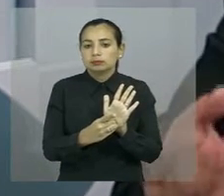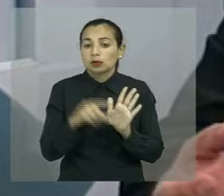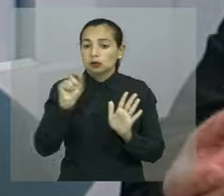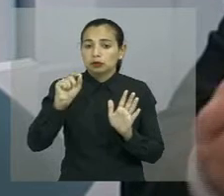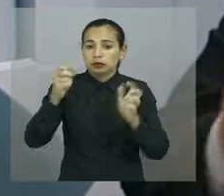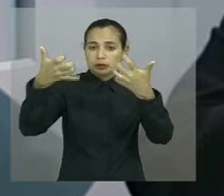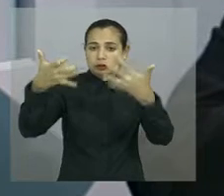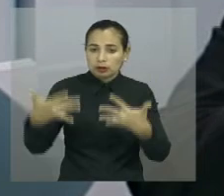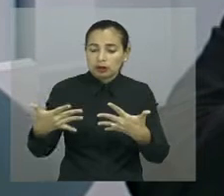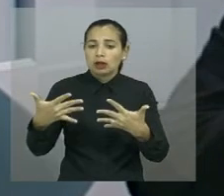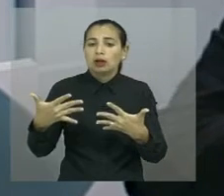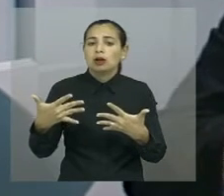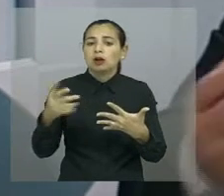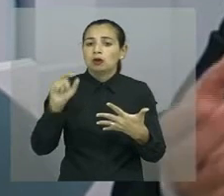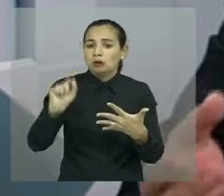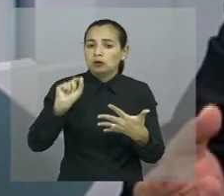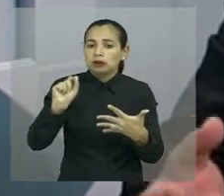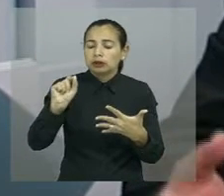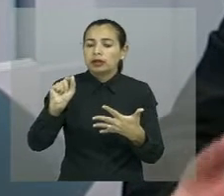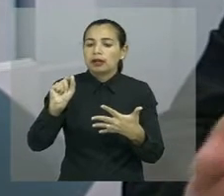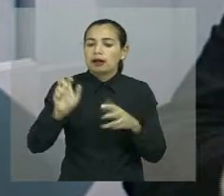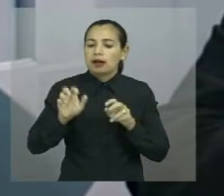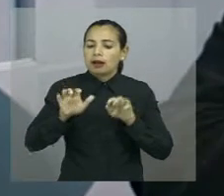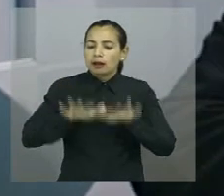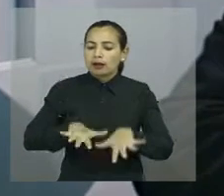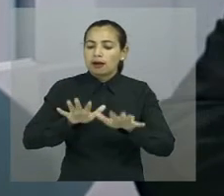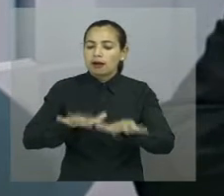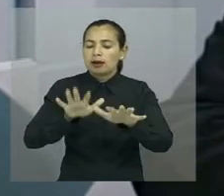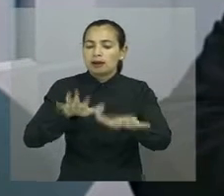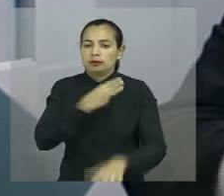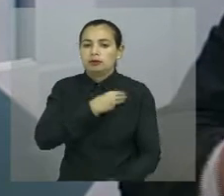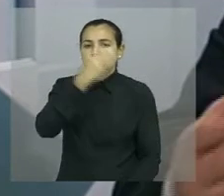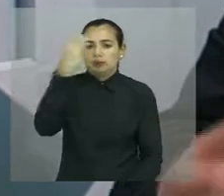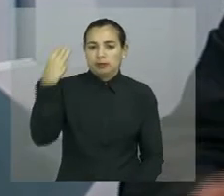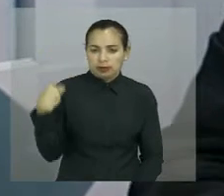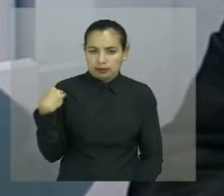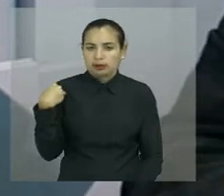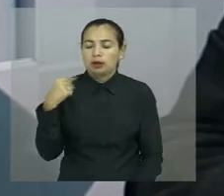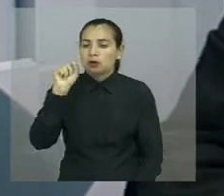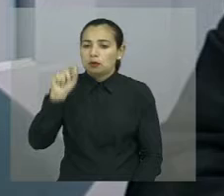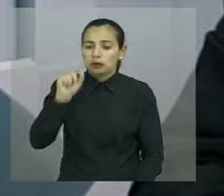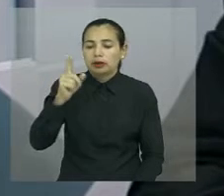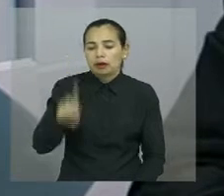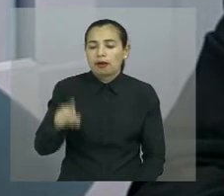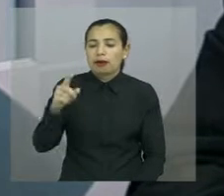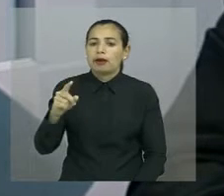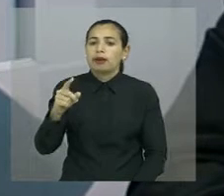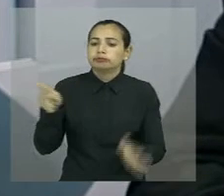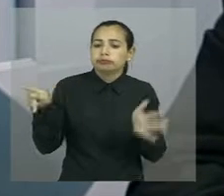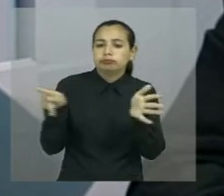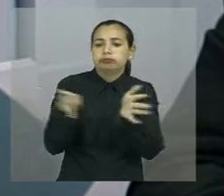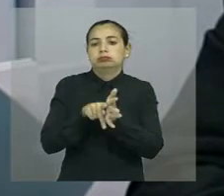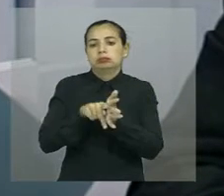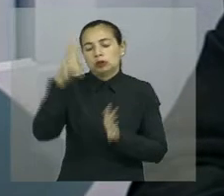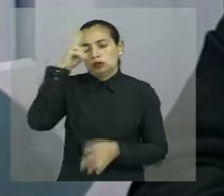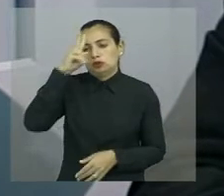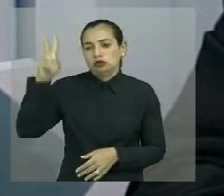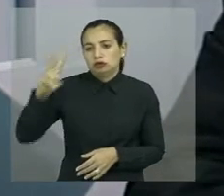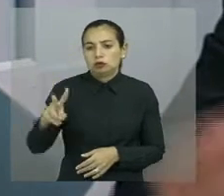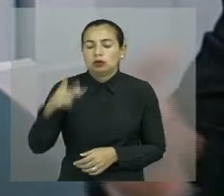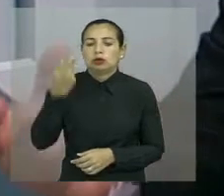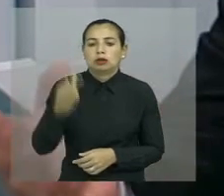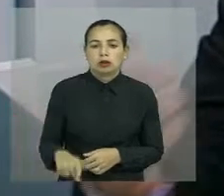que declarou a declaração da Caminhada com Maria como patrimônio imaterial cultural e histórico da cidade